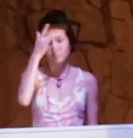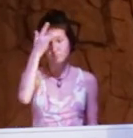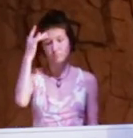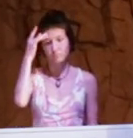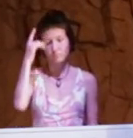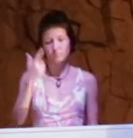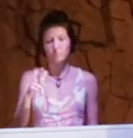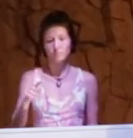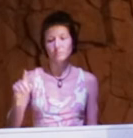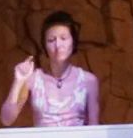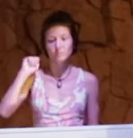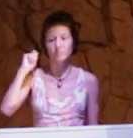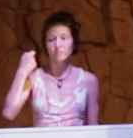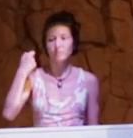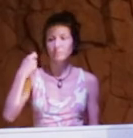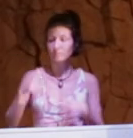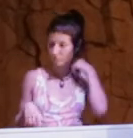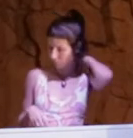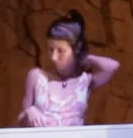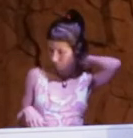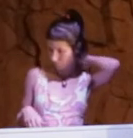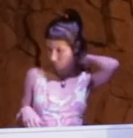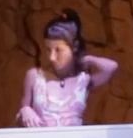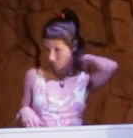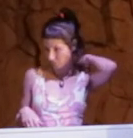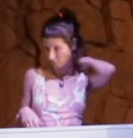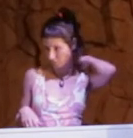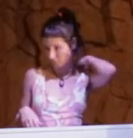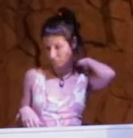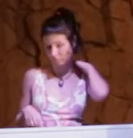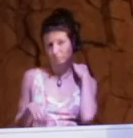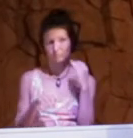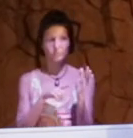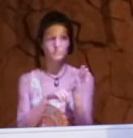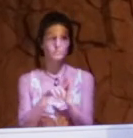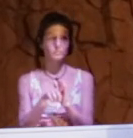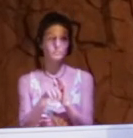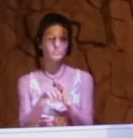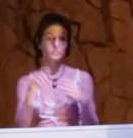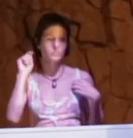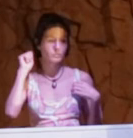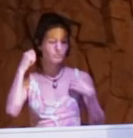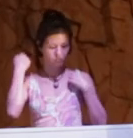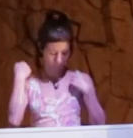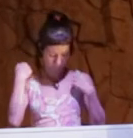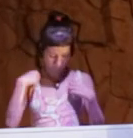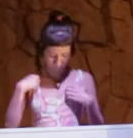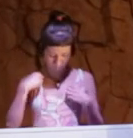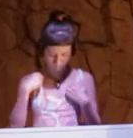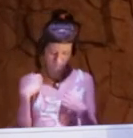preferência, sobre as questões da negritude. Então, esse texto vai ter diversas coisas,